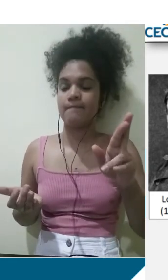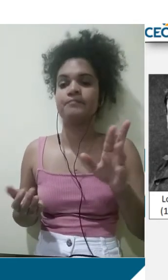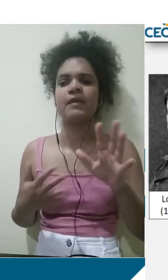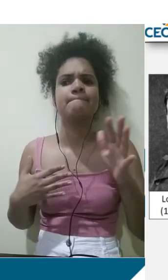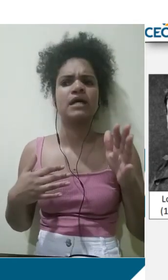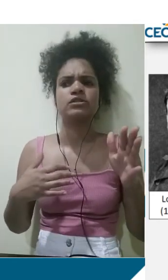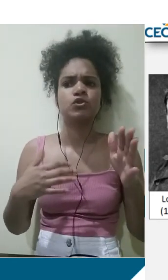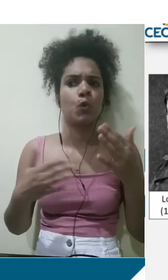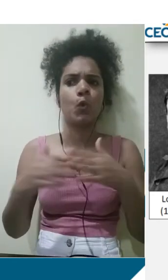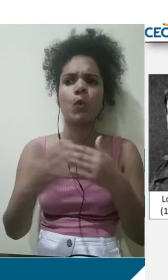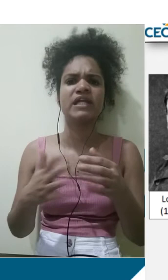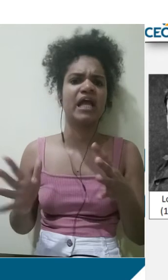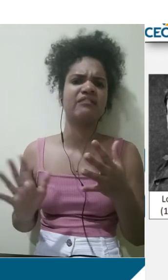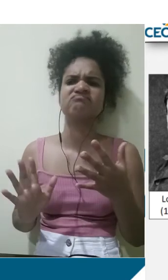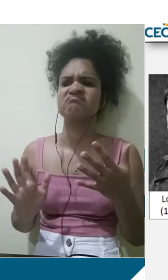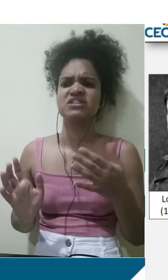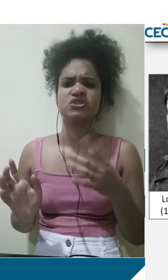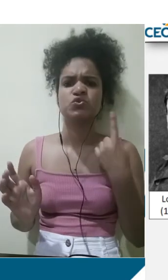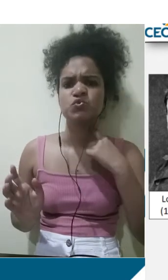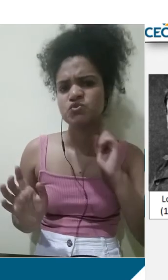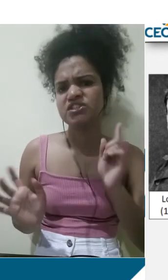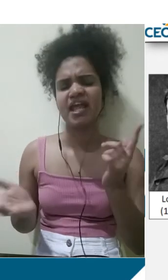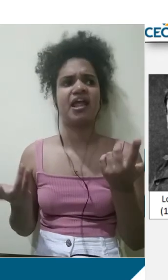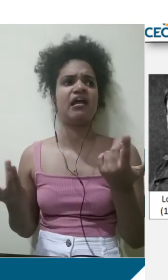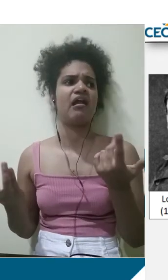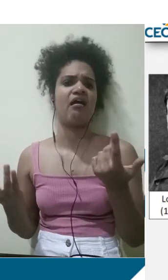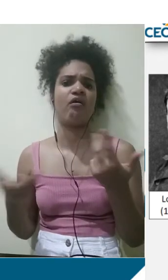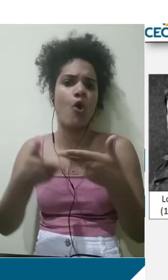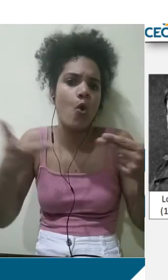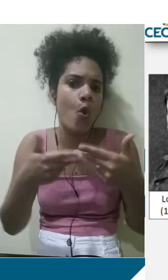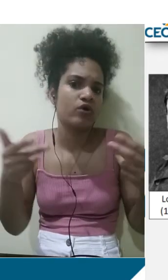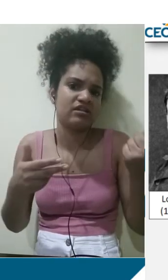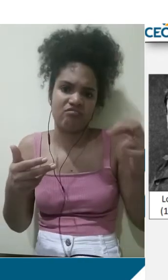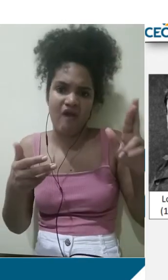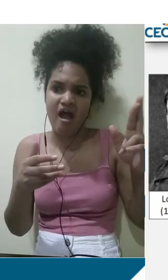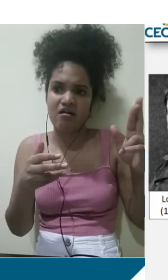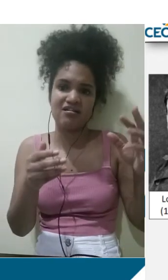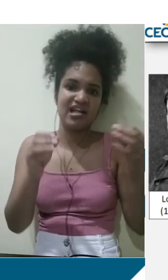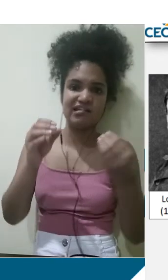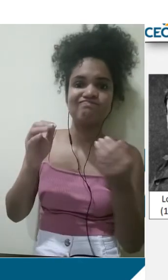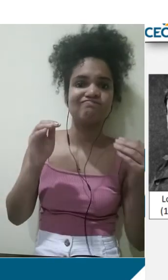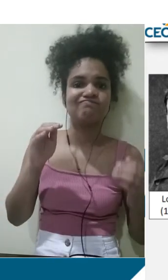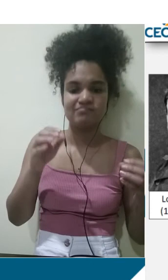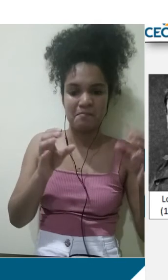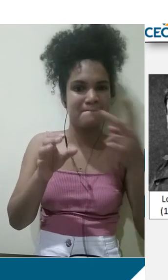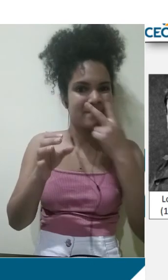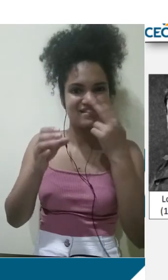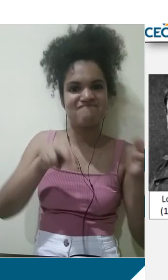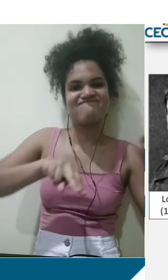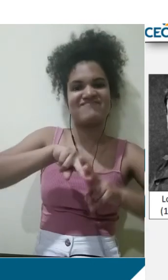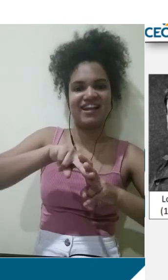e qualquer micro-organismo que pudesse estar presente no ar ficariam retidas nas curvas do gargalo pescoço de